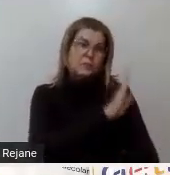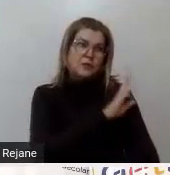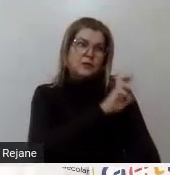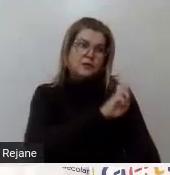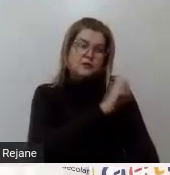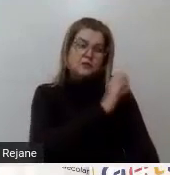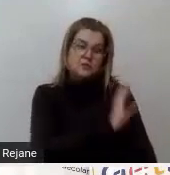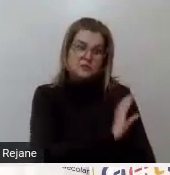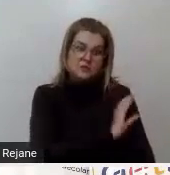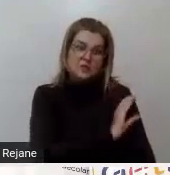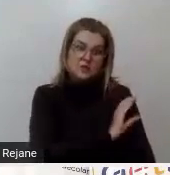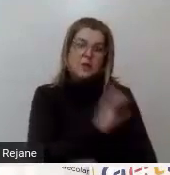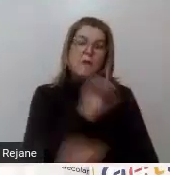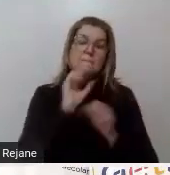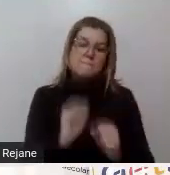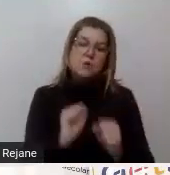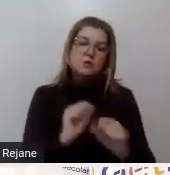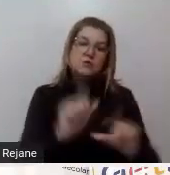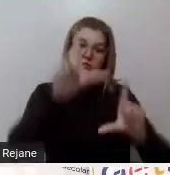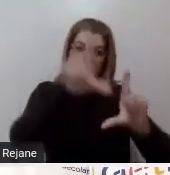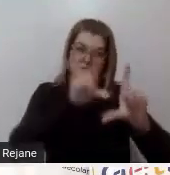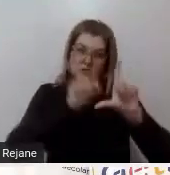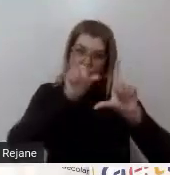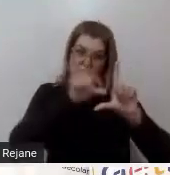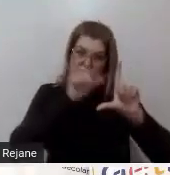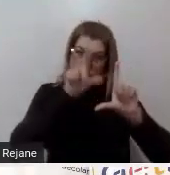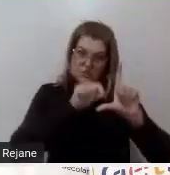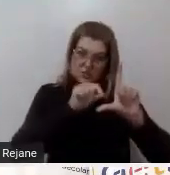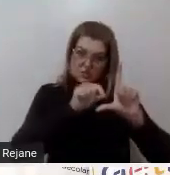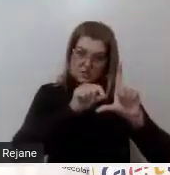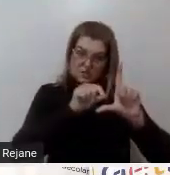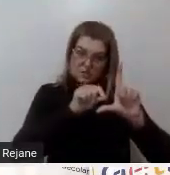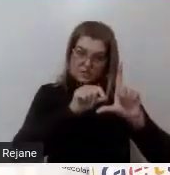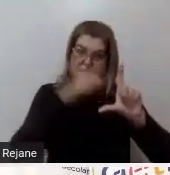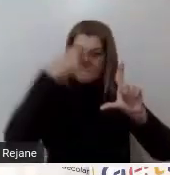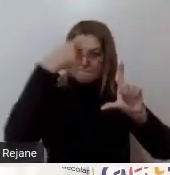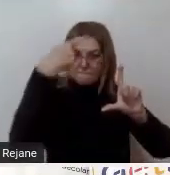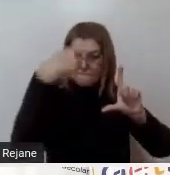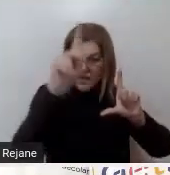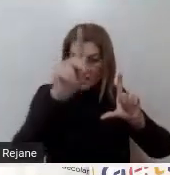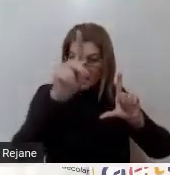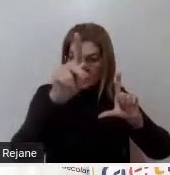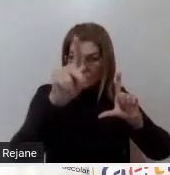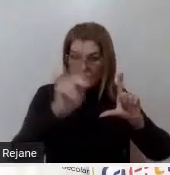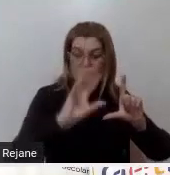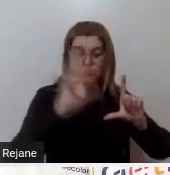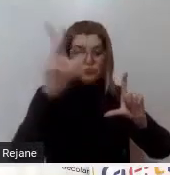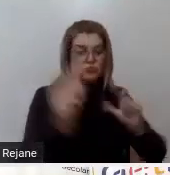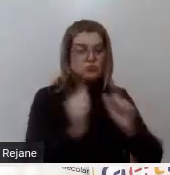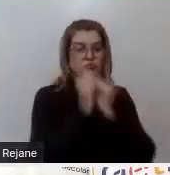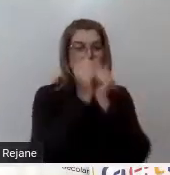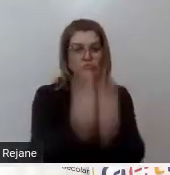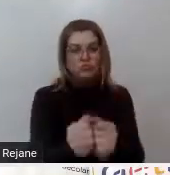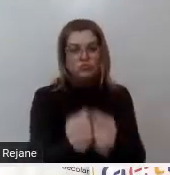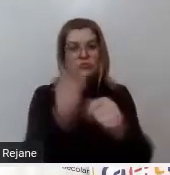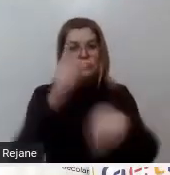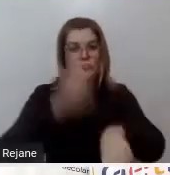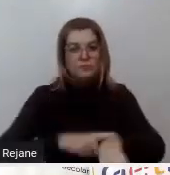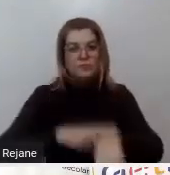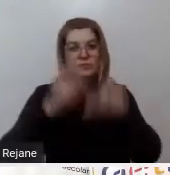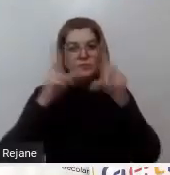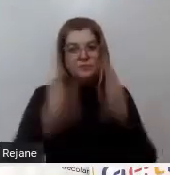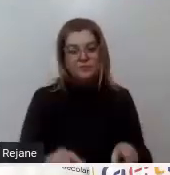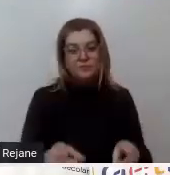eu consigo selecionar ali no para e enviar de uma vez só para todos. Mas, se eu